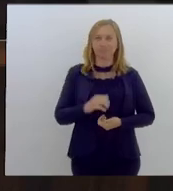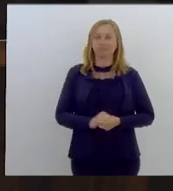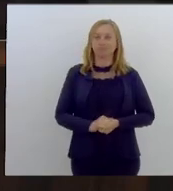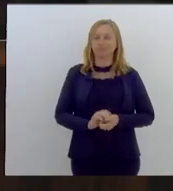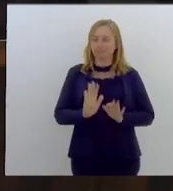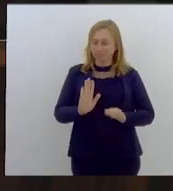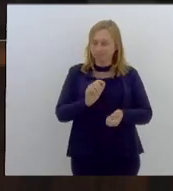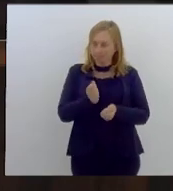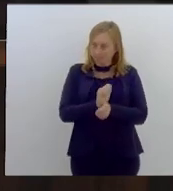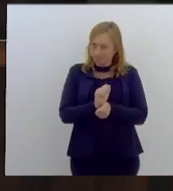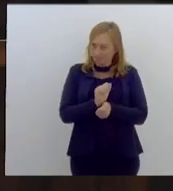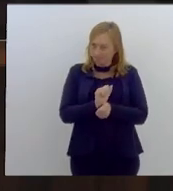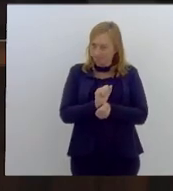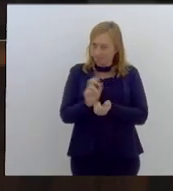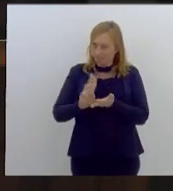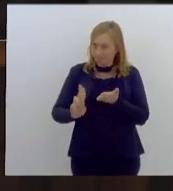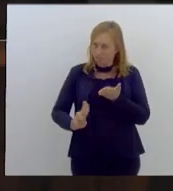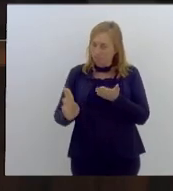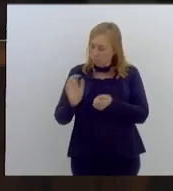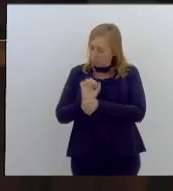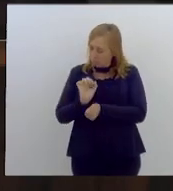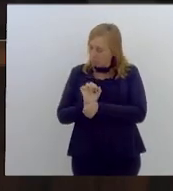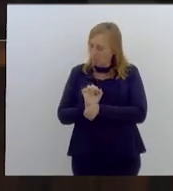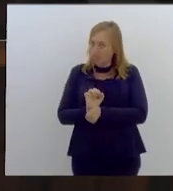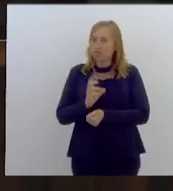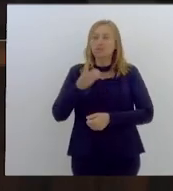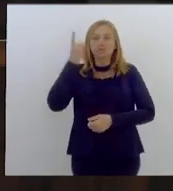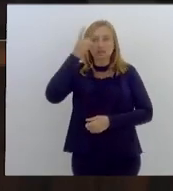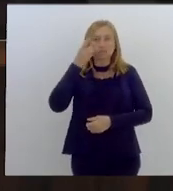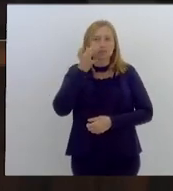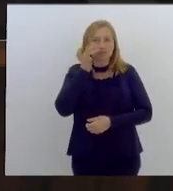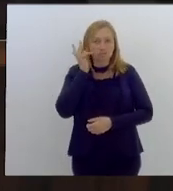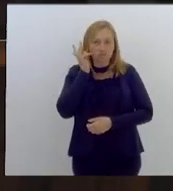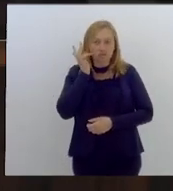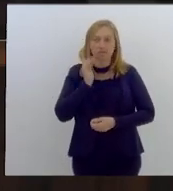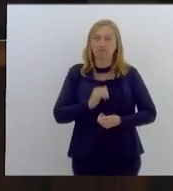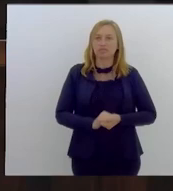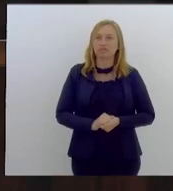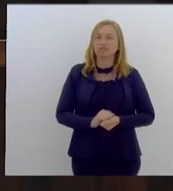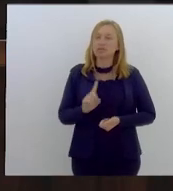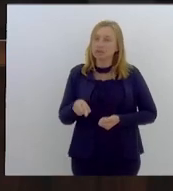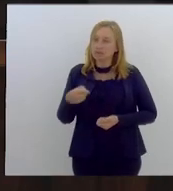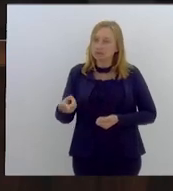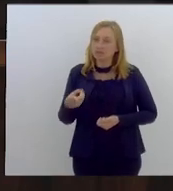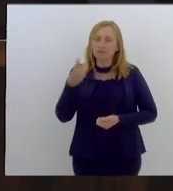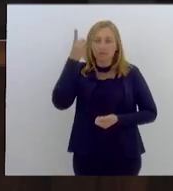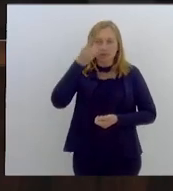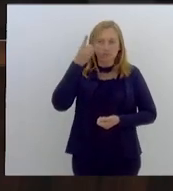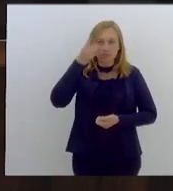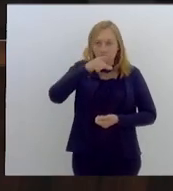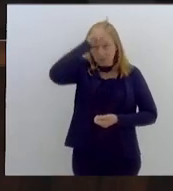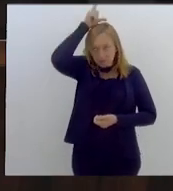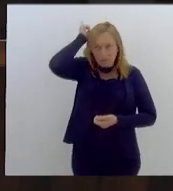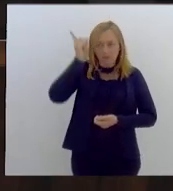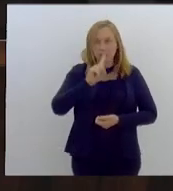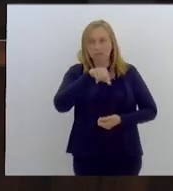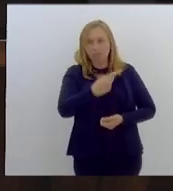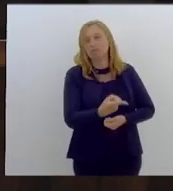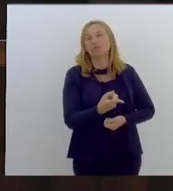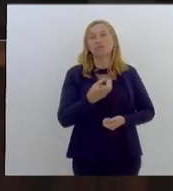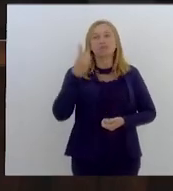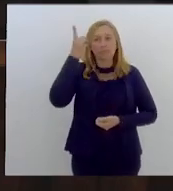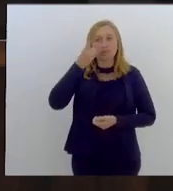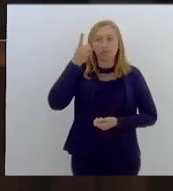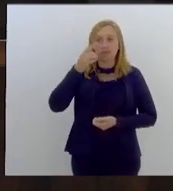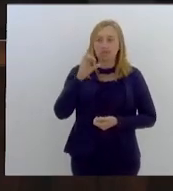Estão inscritos deputados. Não, eu não vou conceder a palavra. Deputado Flávio Serafim, em seguida deputado Luiz Paulo e depois deputado